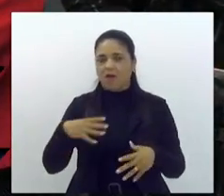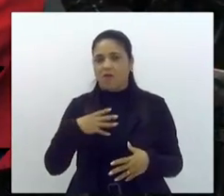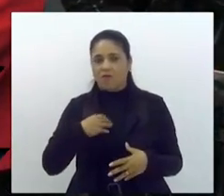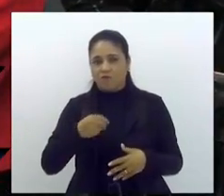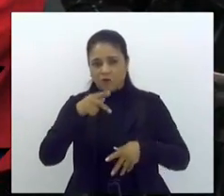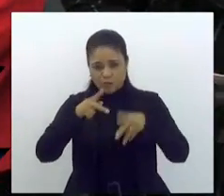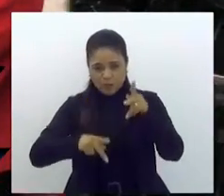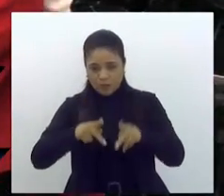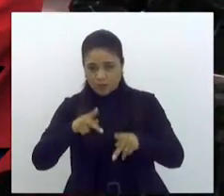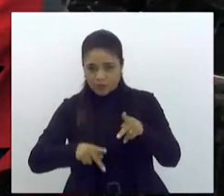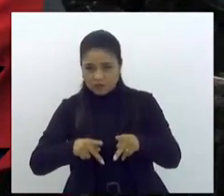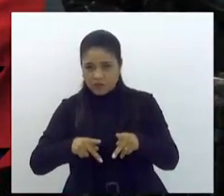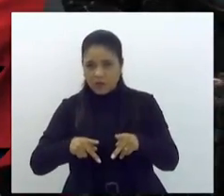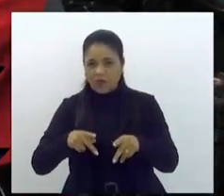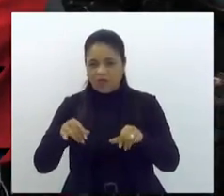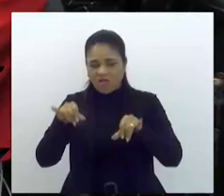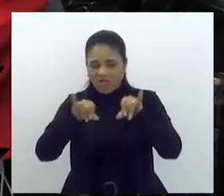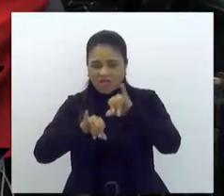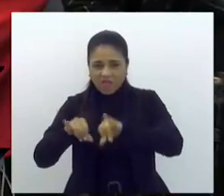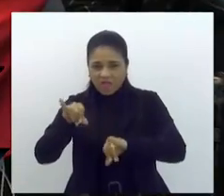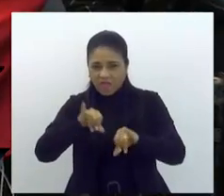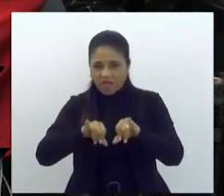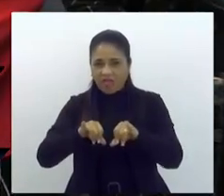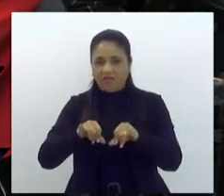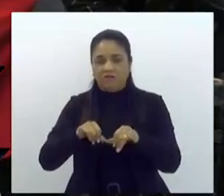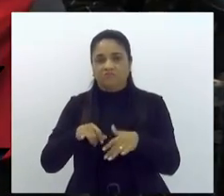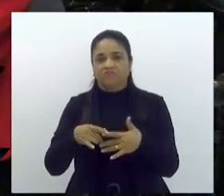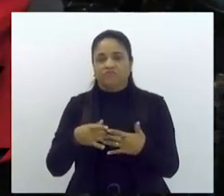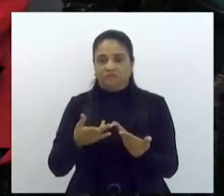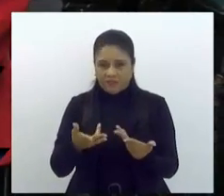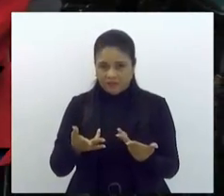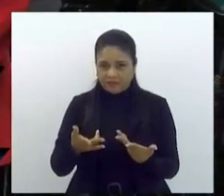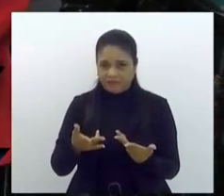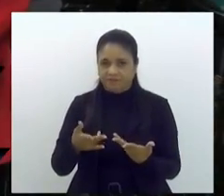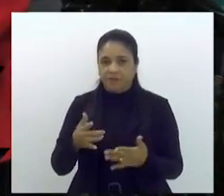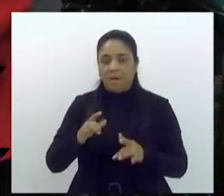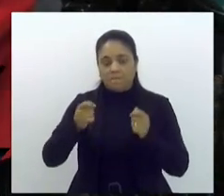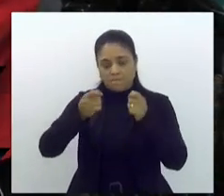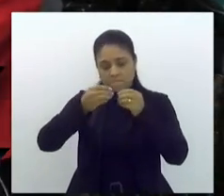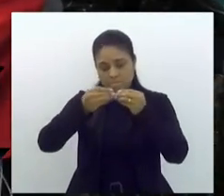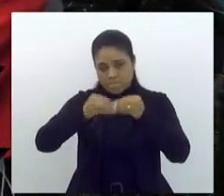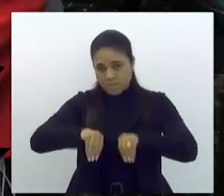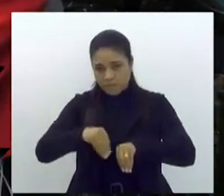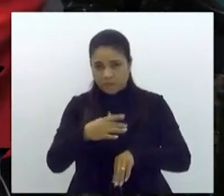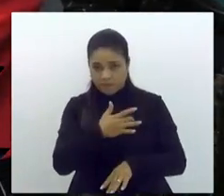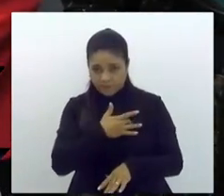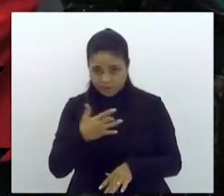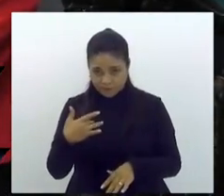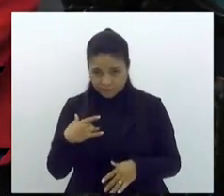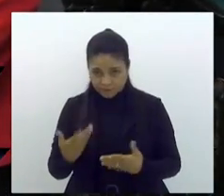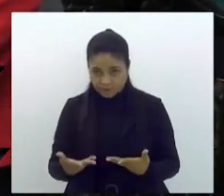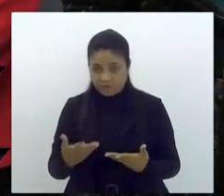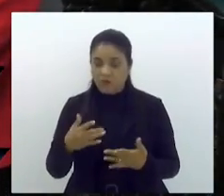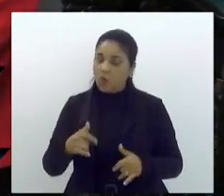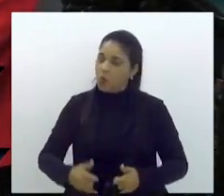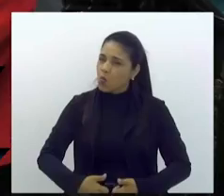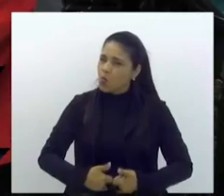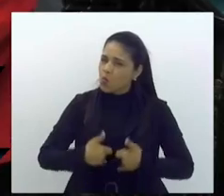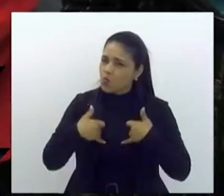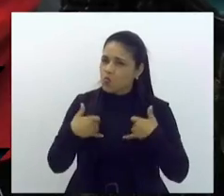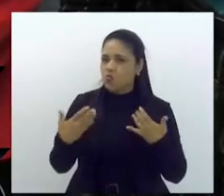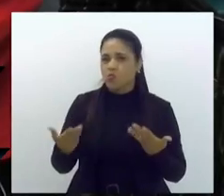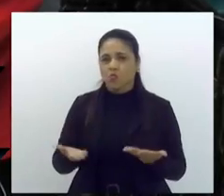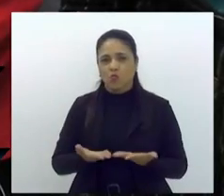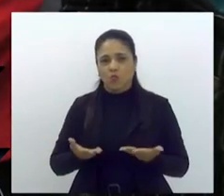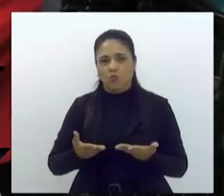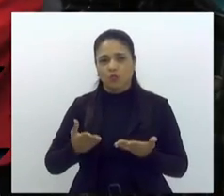o veneno que os filhos dessa terra Portanto o nosso orgulho em solidarizar com